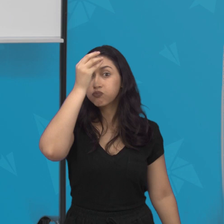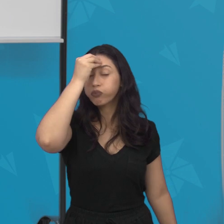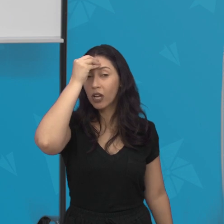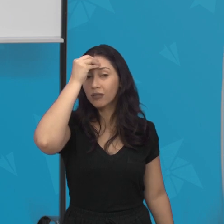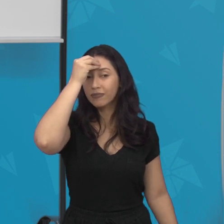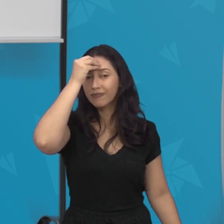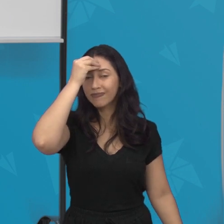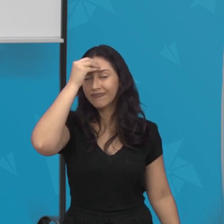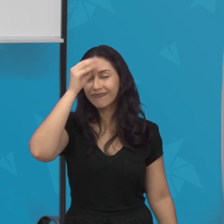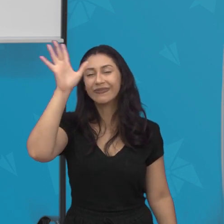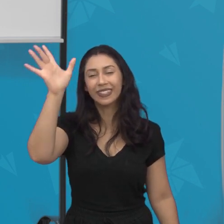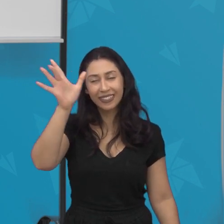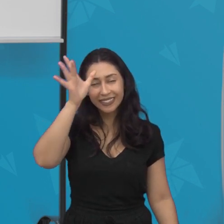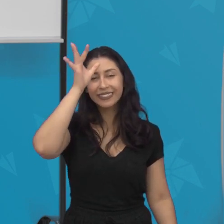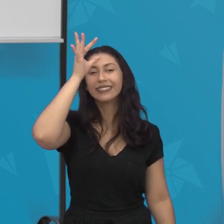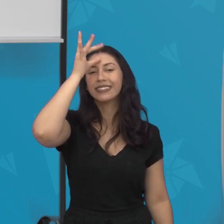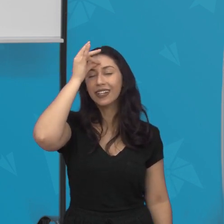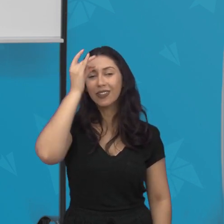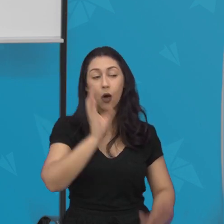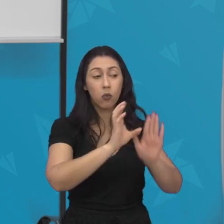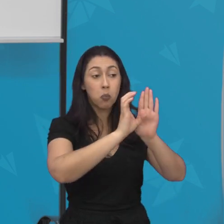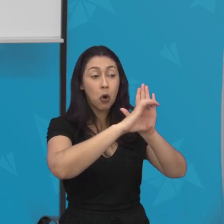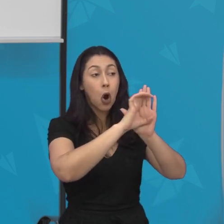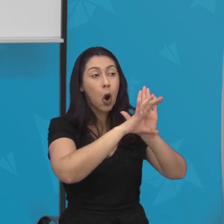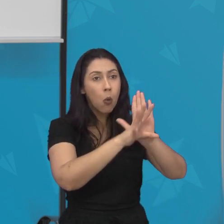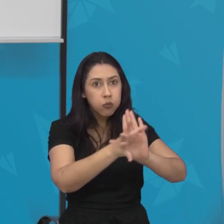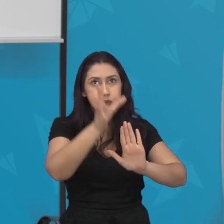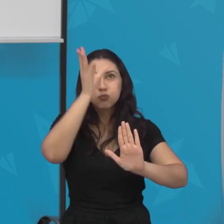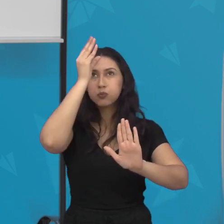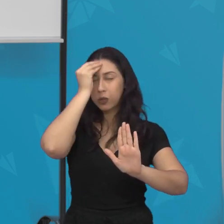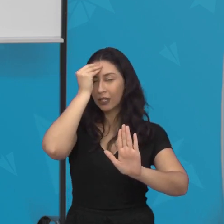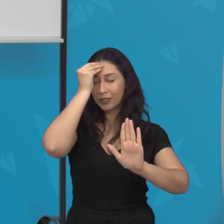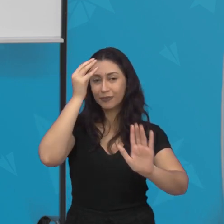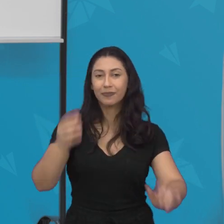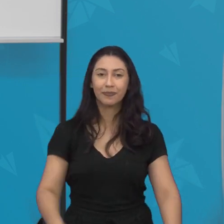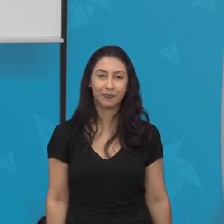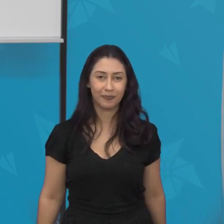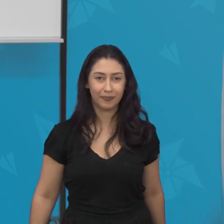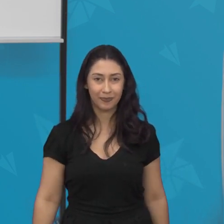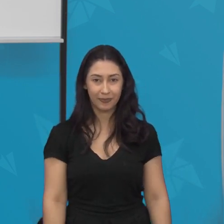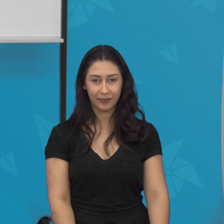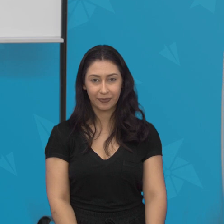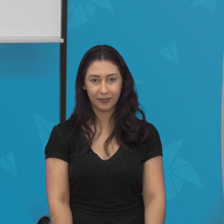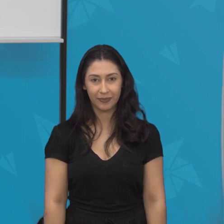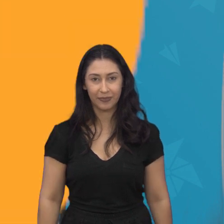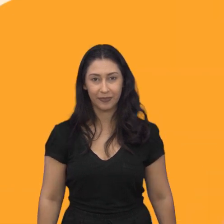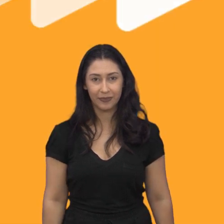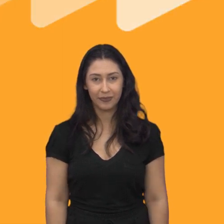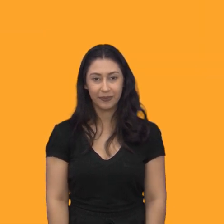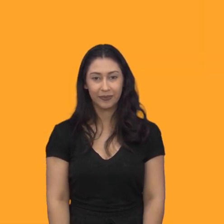gente adaptar, para a gente rever de novo todos os conceitos que a gente viu até agora de estequiometria e finalizar nossa aula, tudo bem?